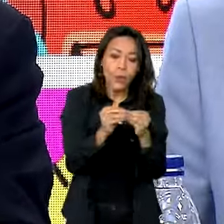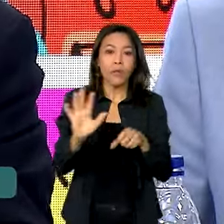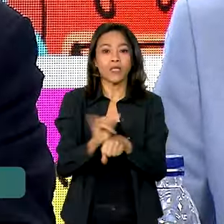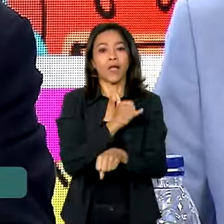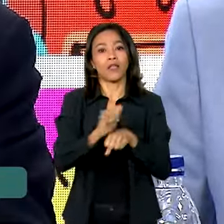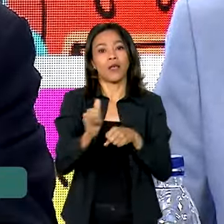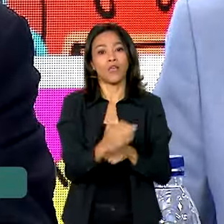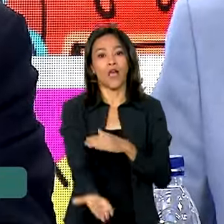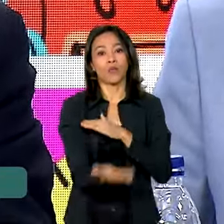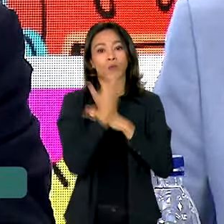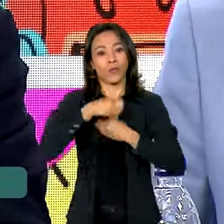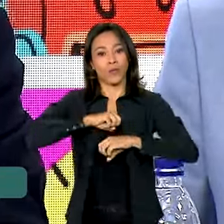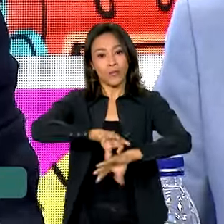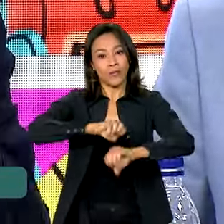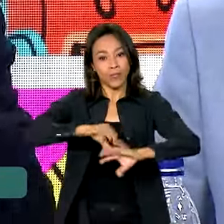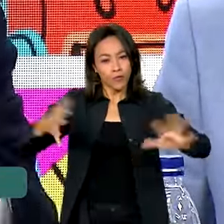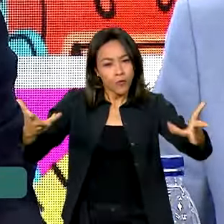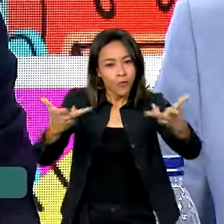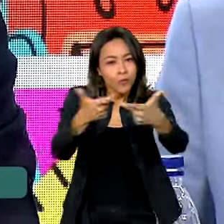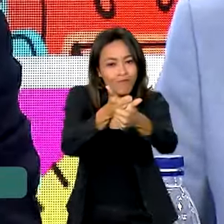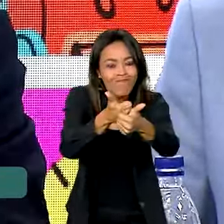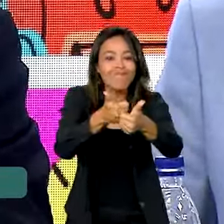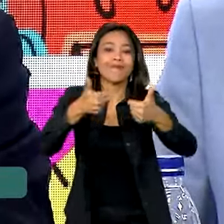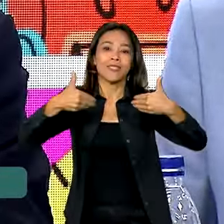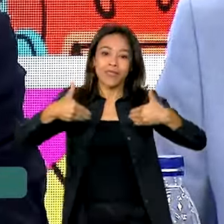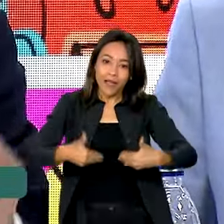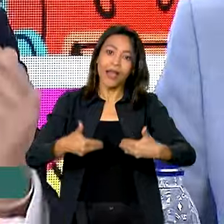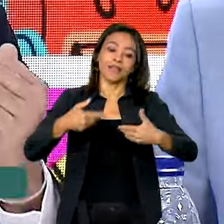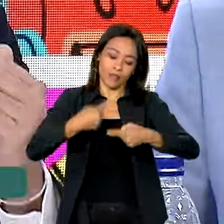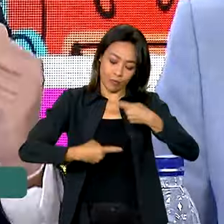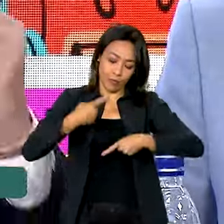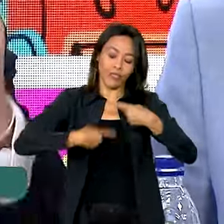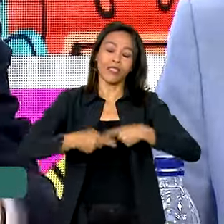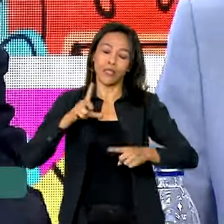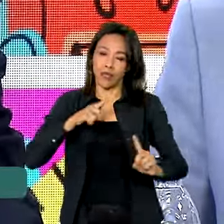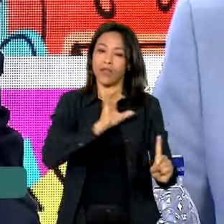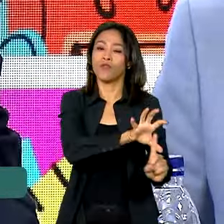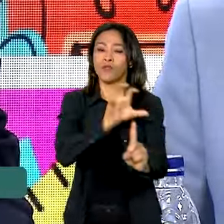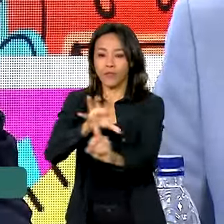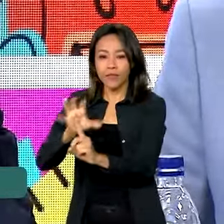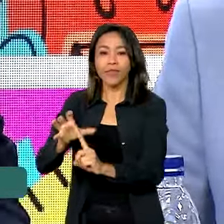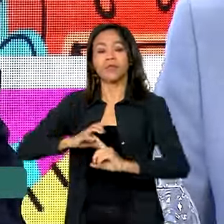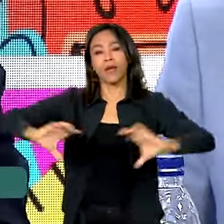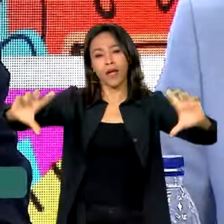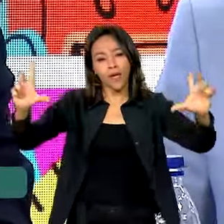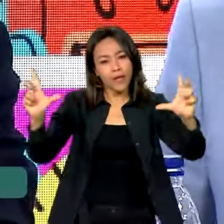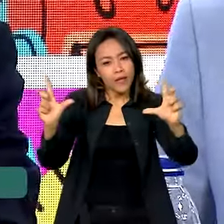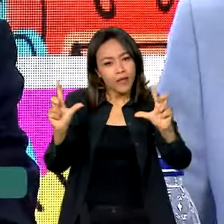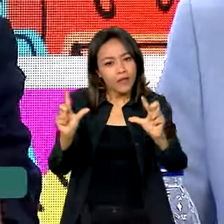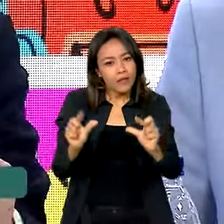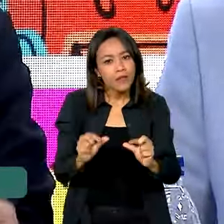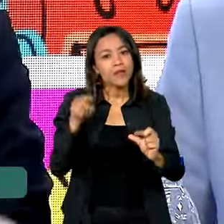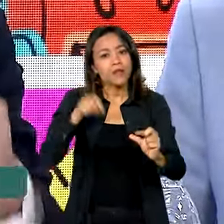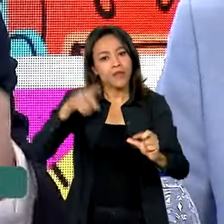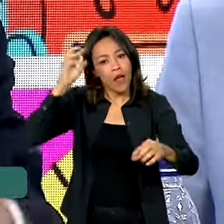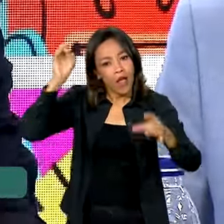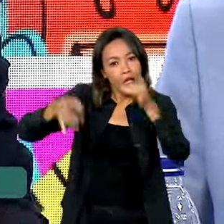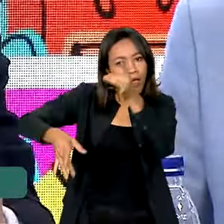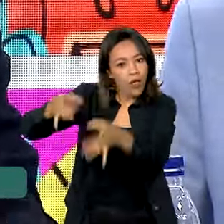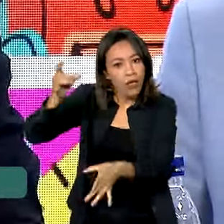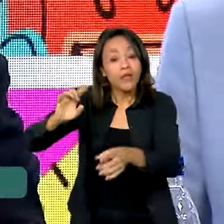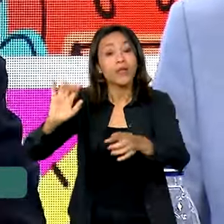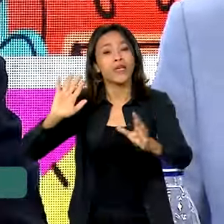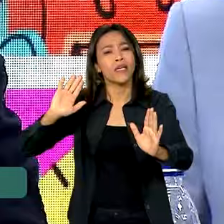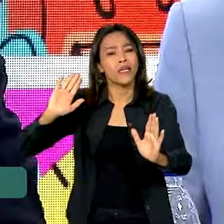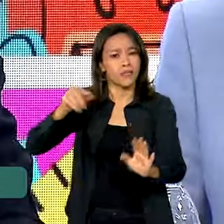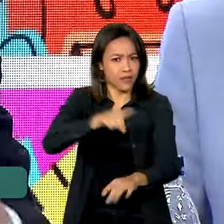tornar mais eficaz elas incidem essas políticas na diminuição da retenção ao longo de todo o período e para os anos